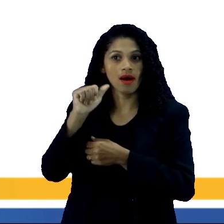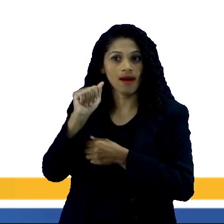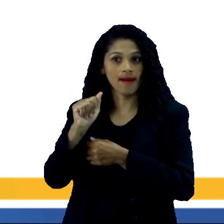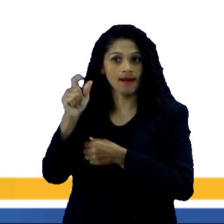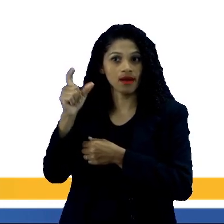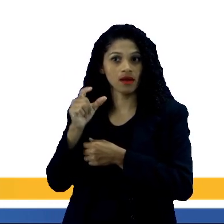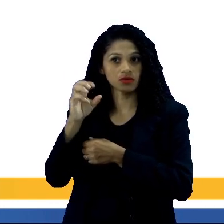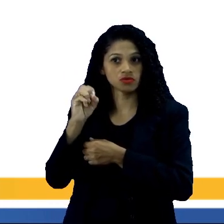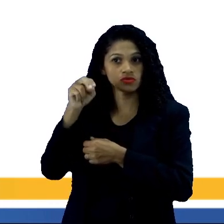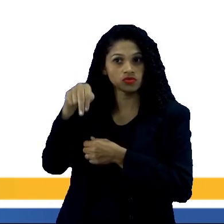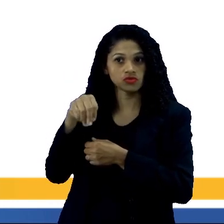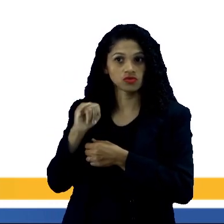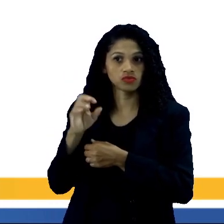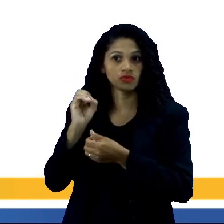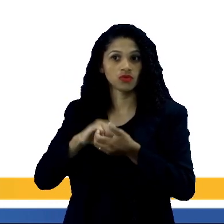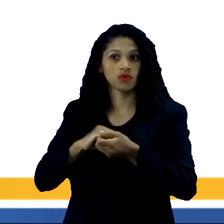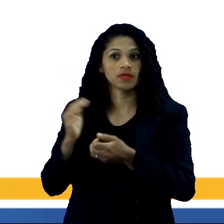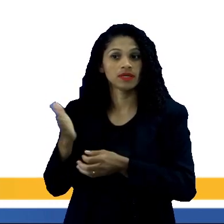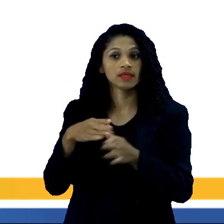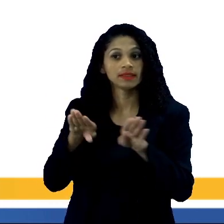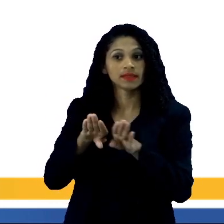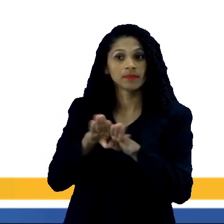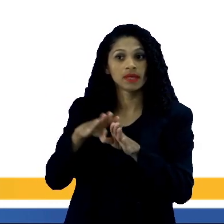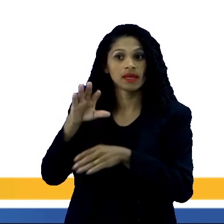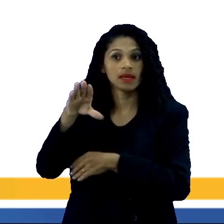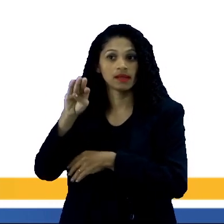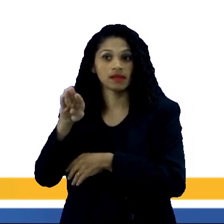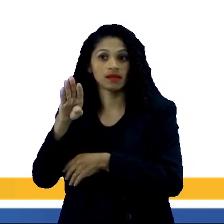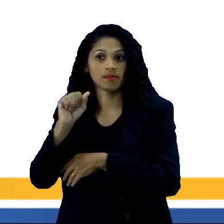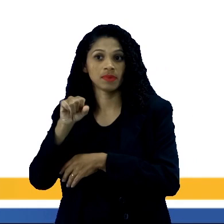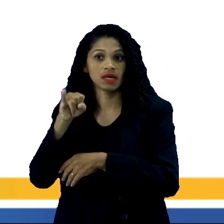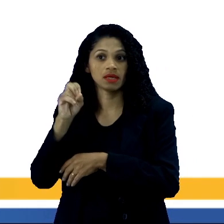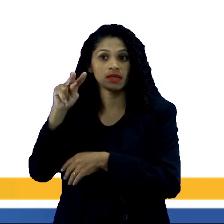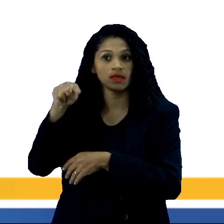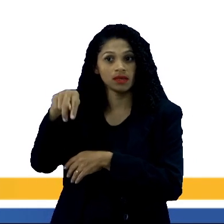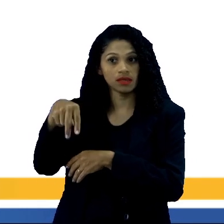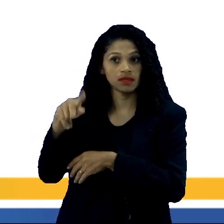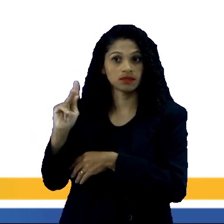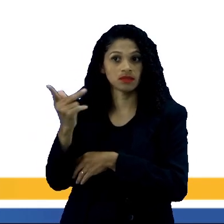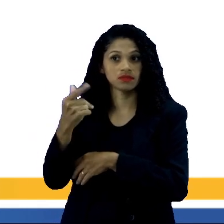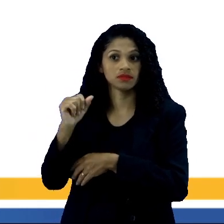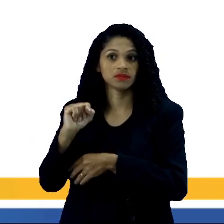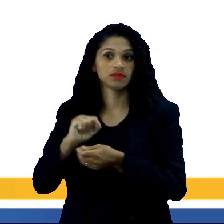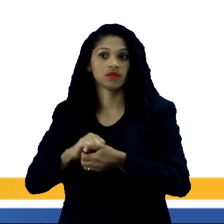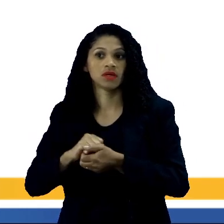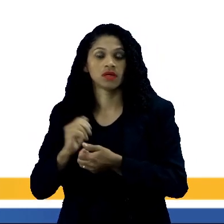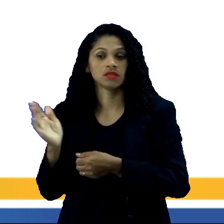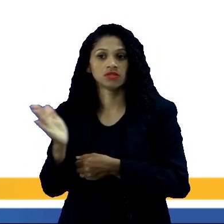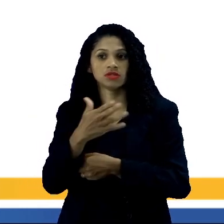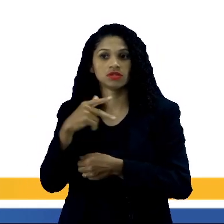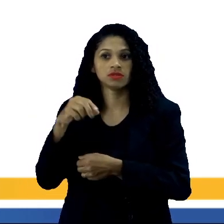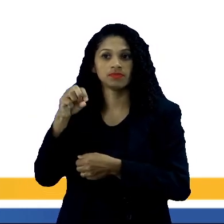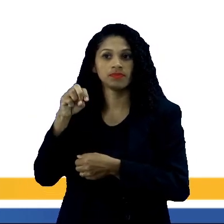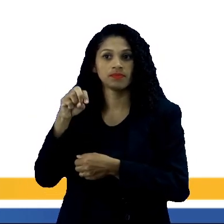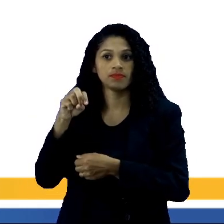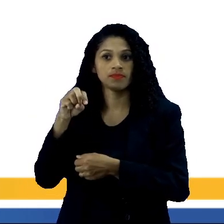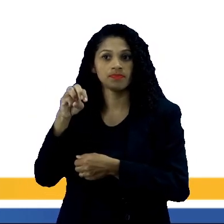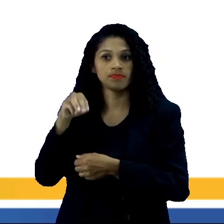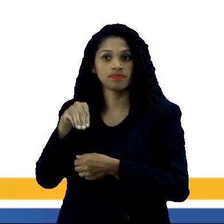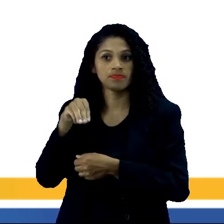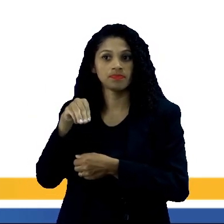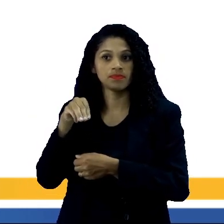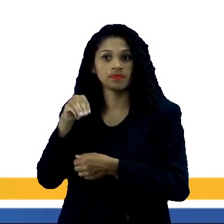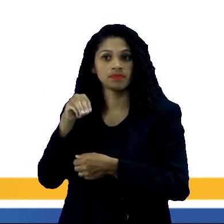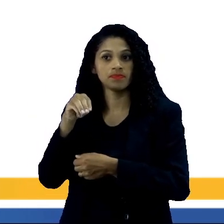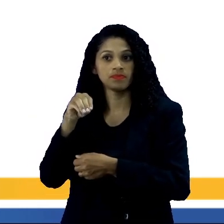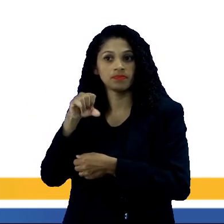também a que a gente chama de bainha de mielina. Esse dendrito é como se fossem ramos. O corpo celular é o que